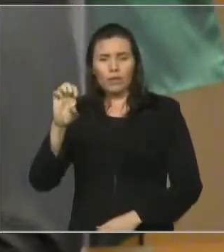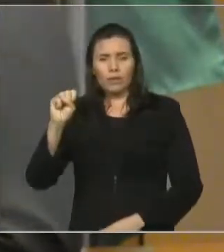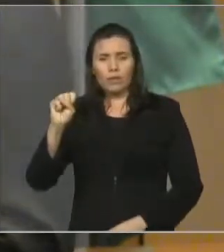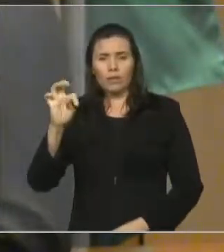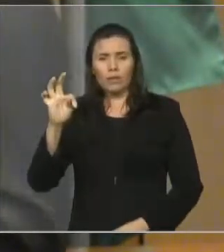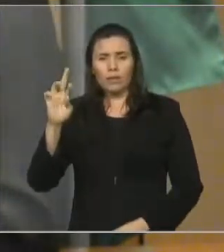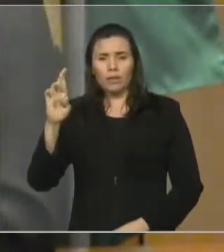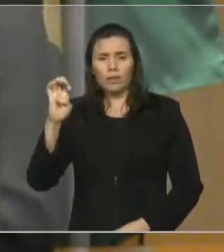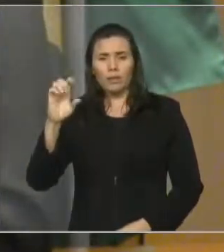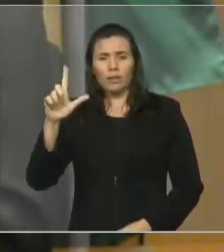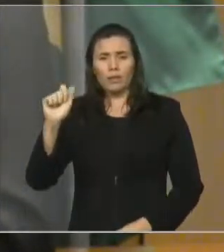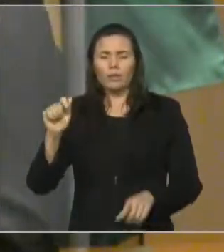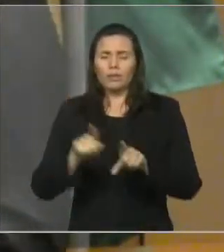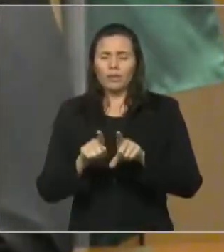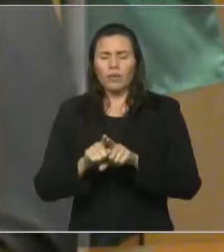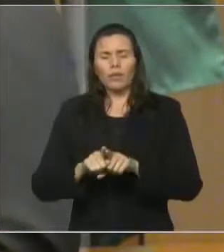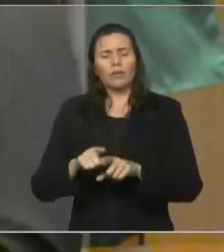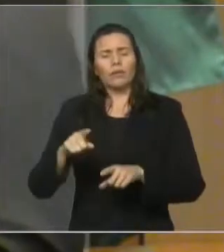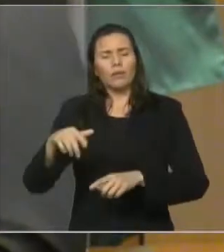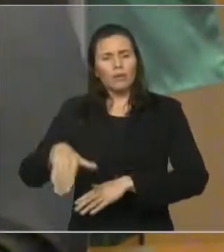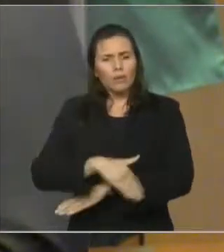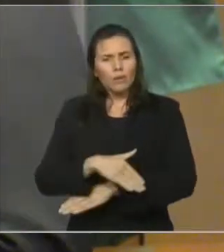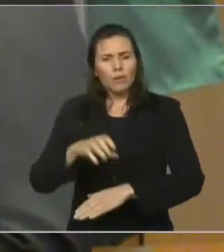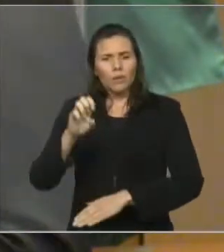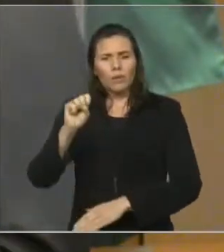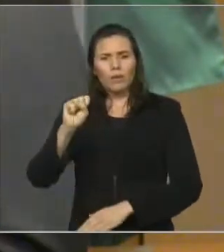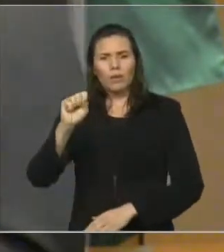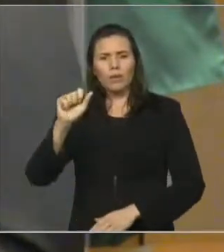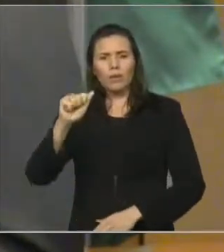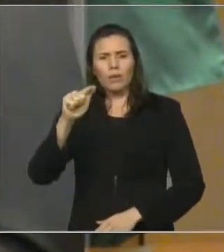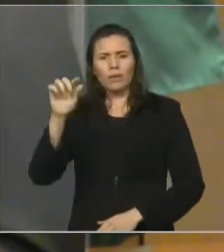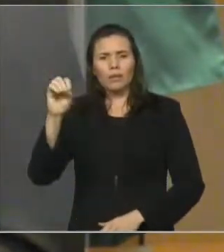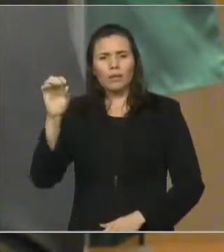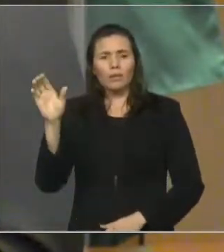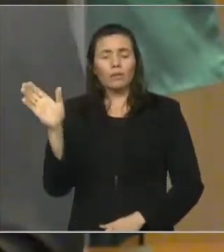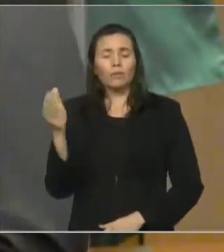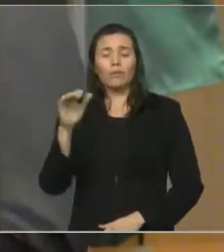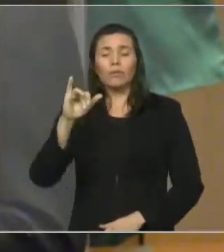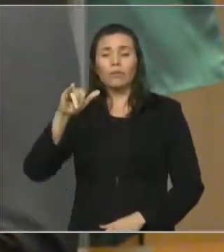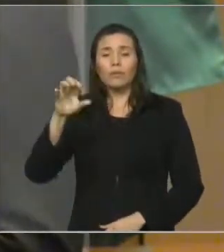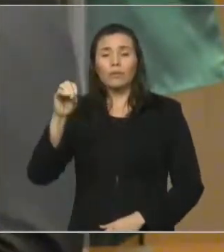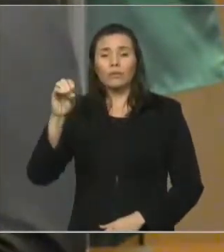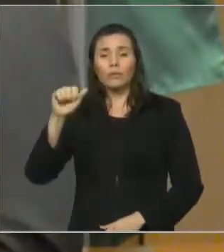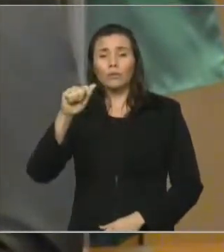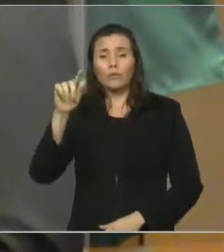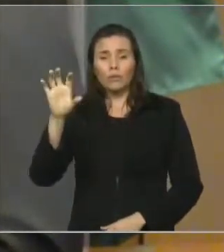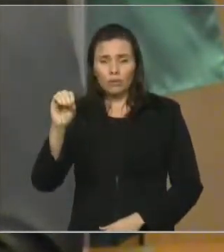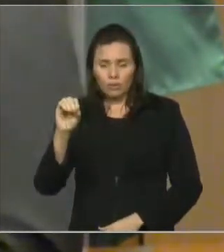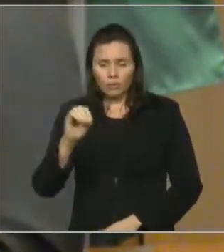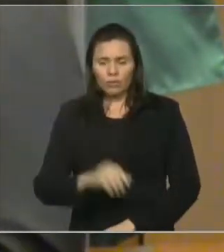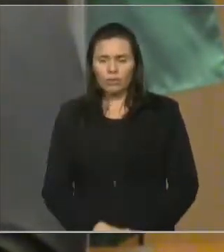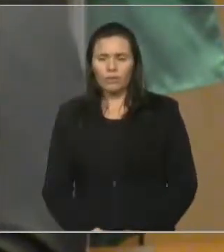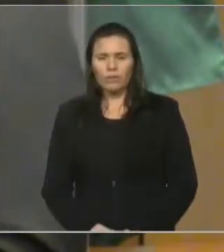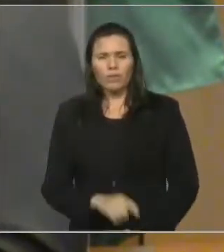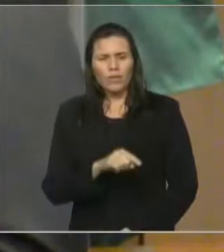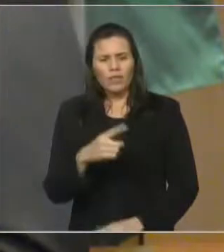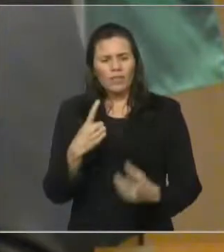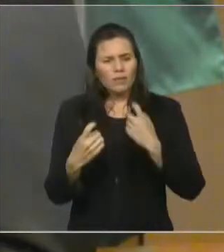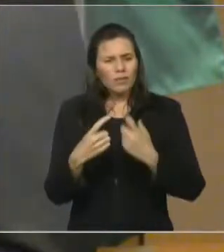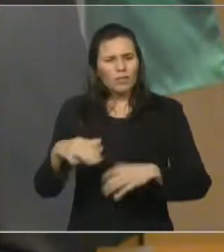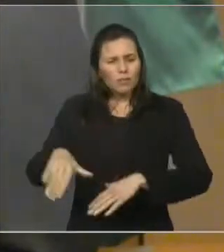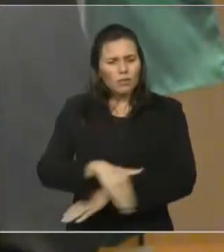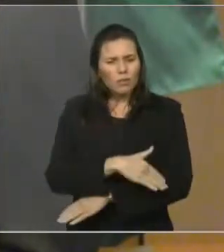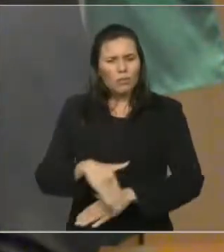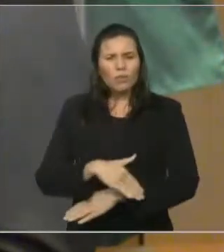ruas e avenidas da comunidade do Entroncamento, que há quase 10 anos não possui nenhum tipo de